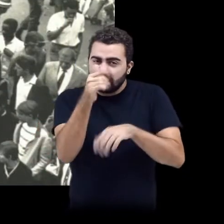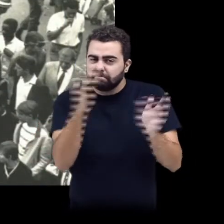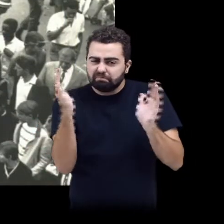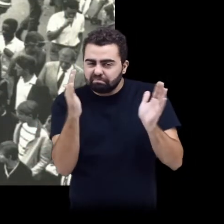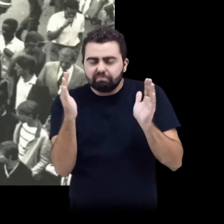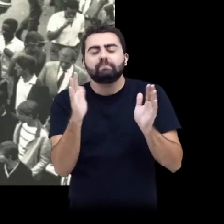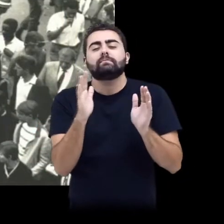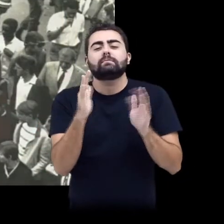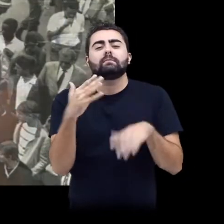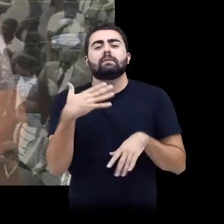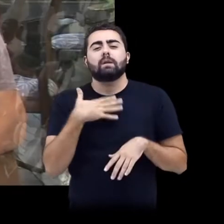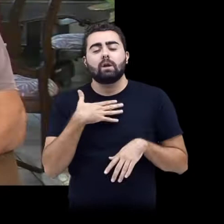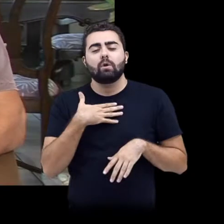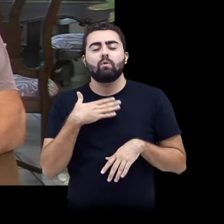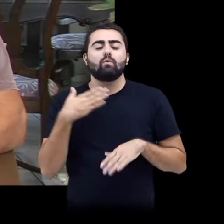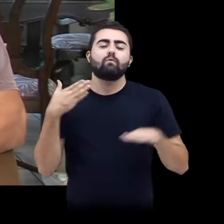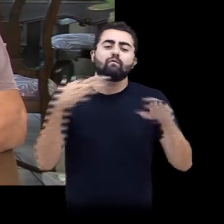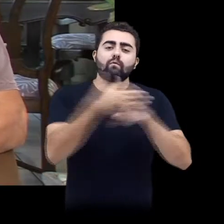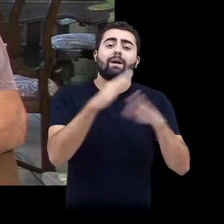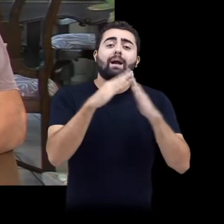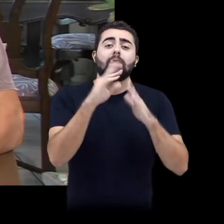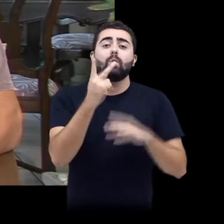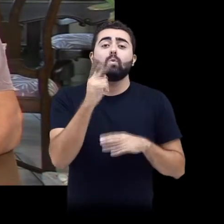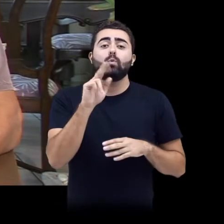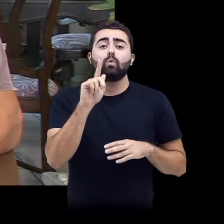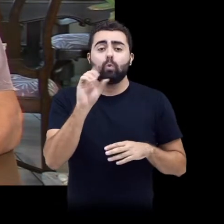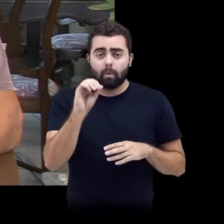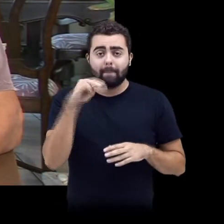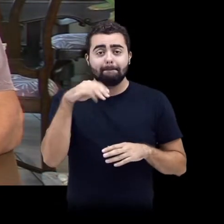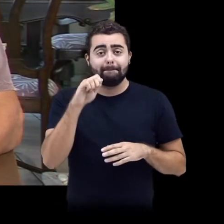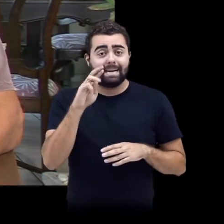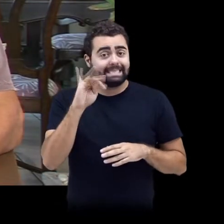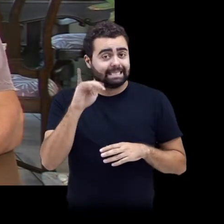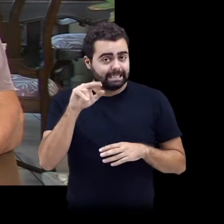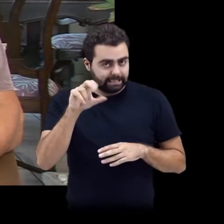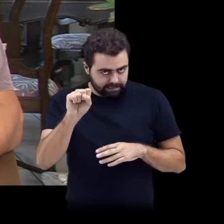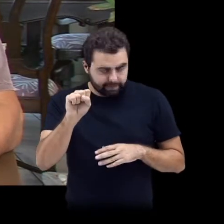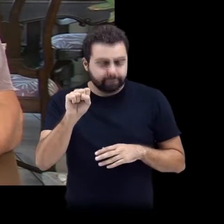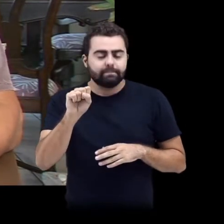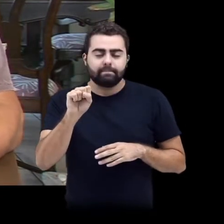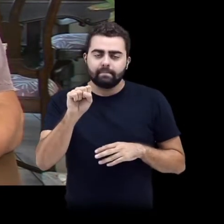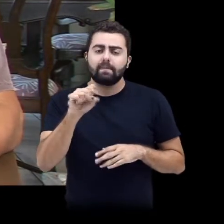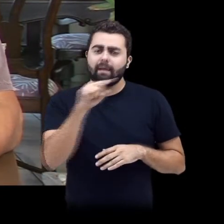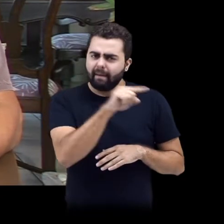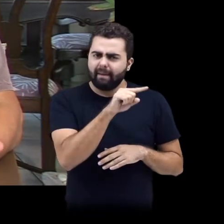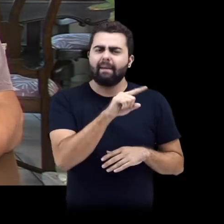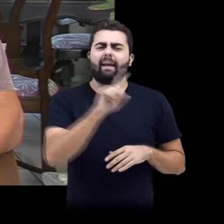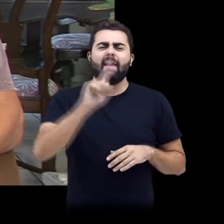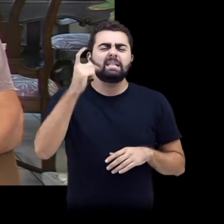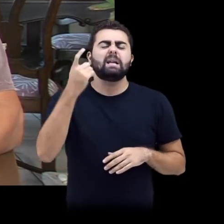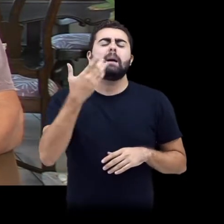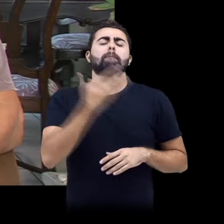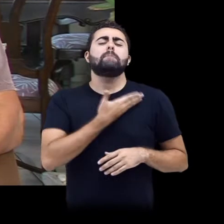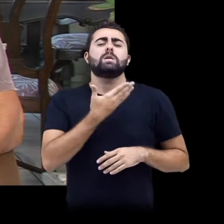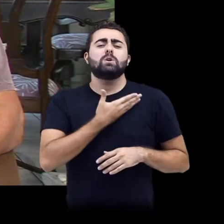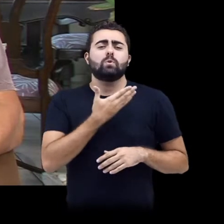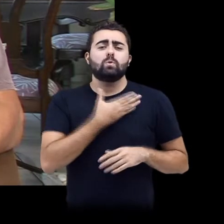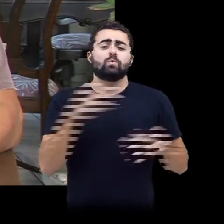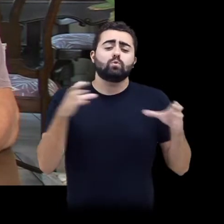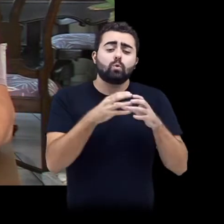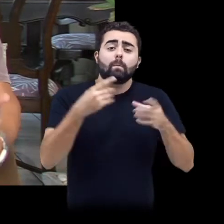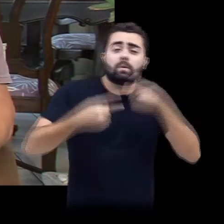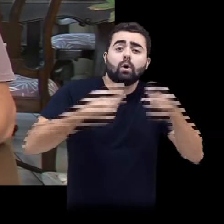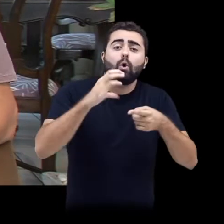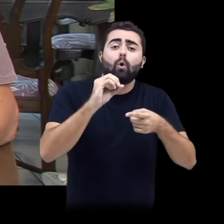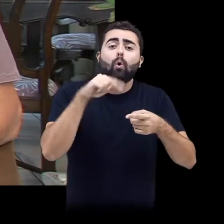necessidade de ir na casa de Hugo Martins. Marcelo Mário de Melo, Companheiro comunista originário de Caruaru. Chego